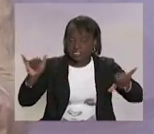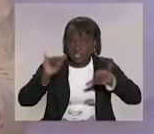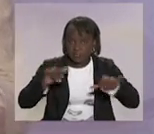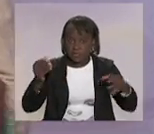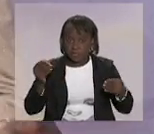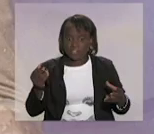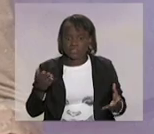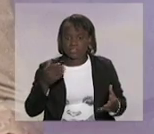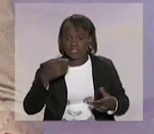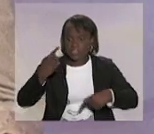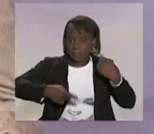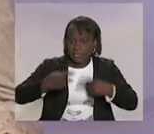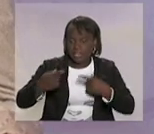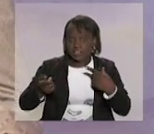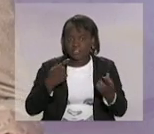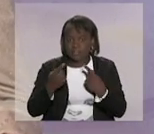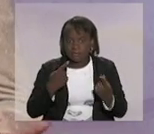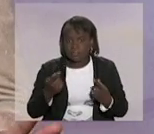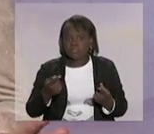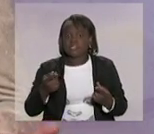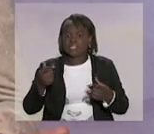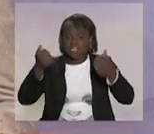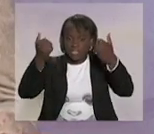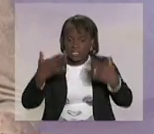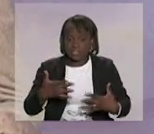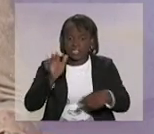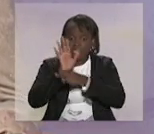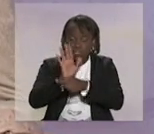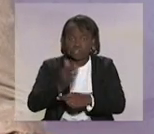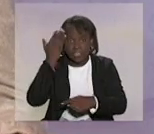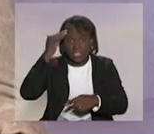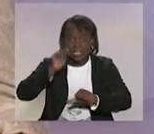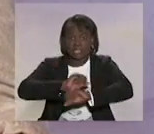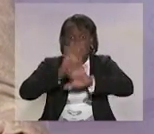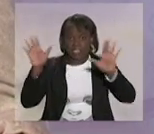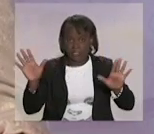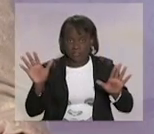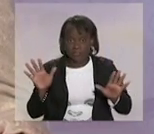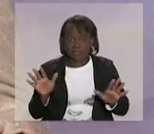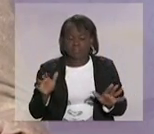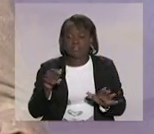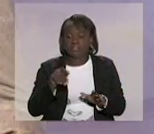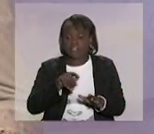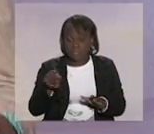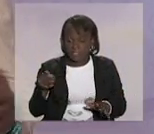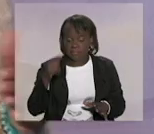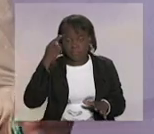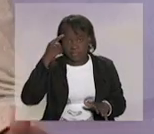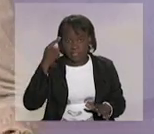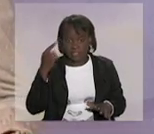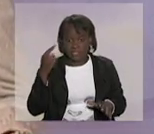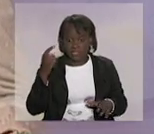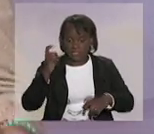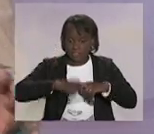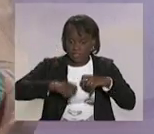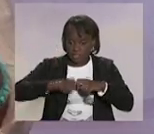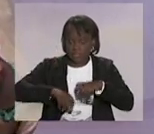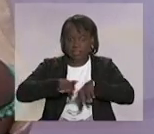mídia, né, nos debates de internet, ajudam muito a esclarecer mais sobre essas formas,